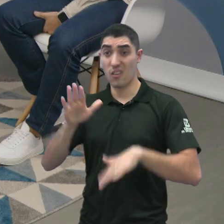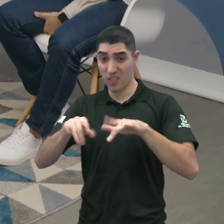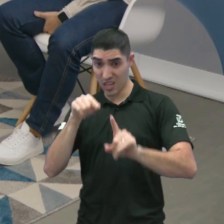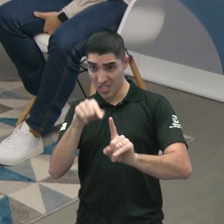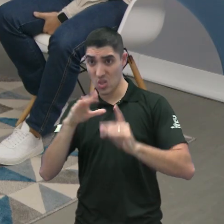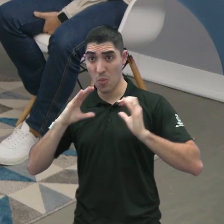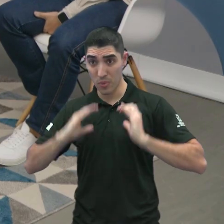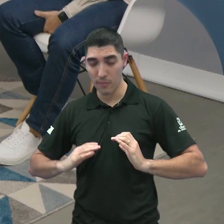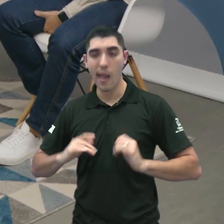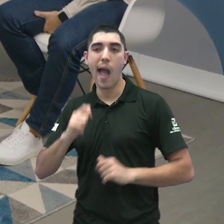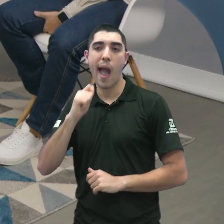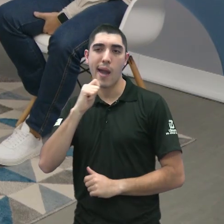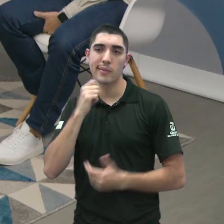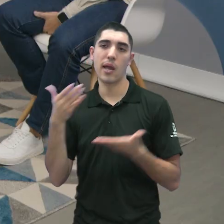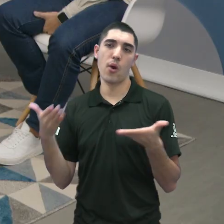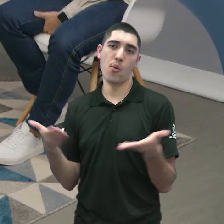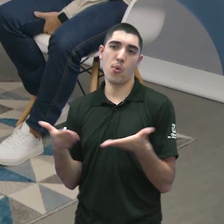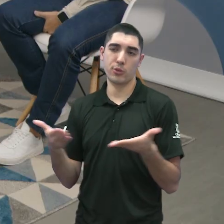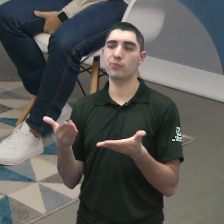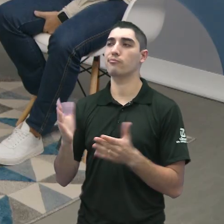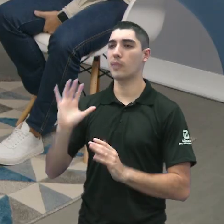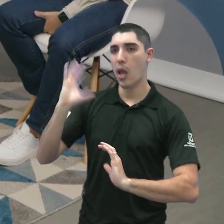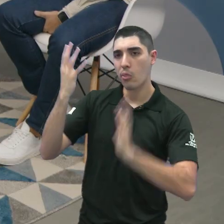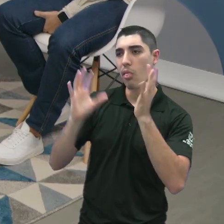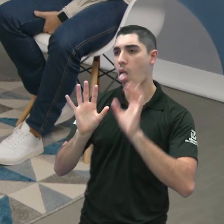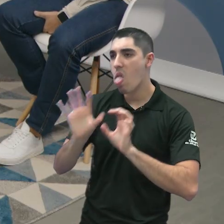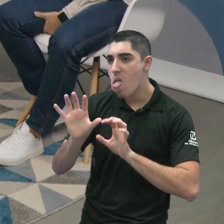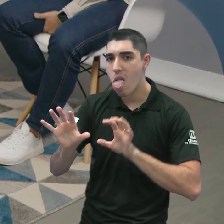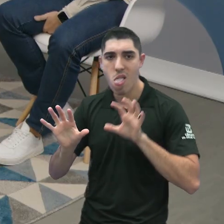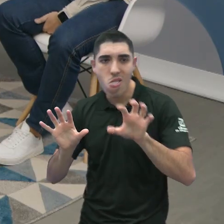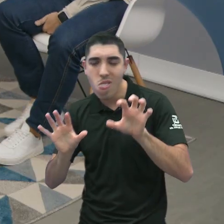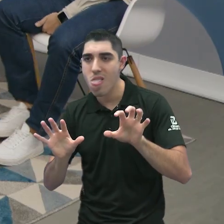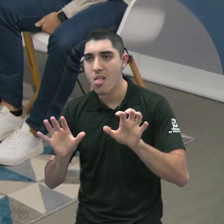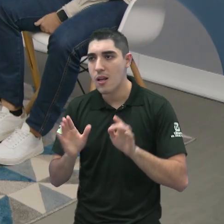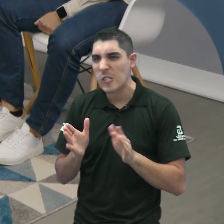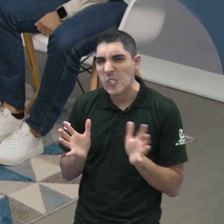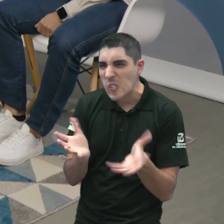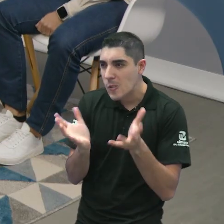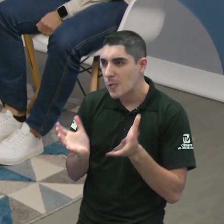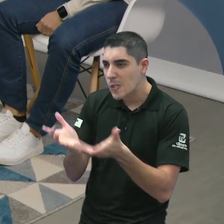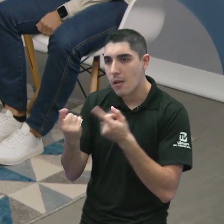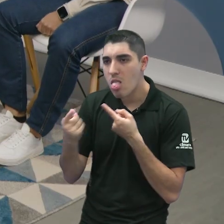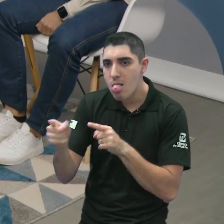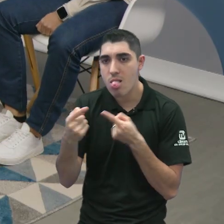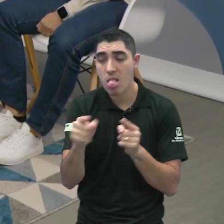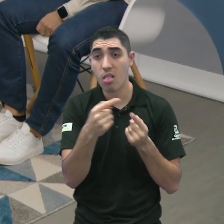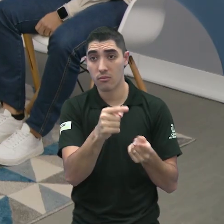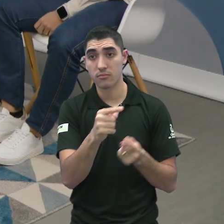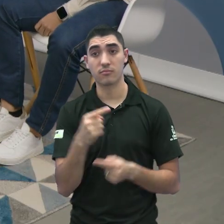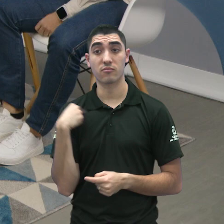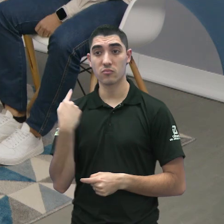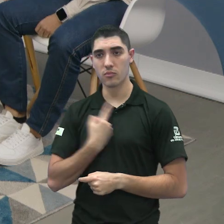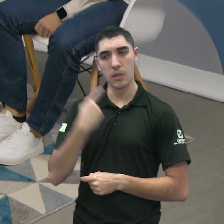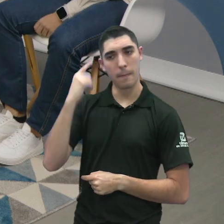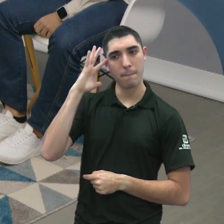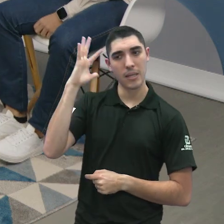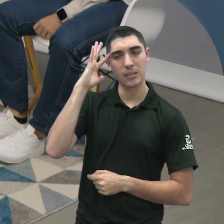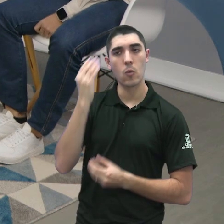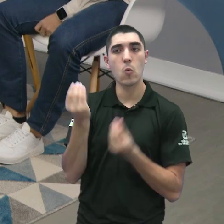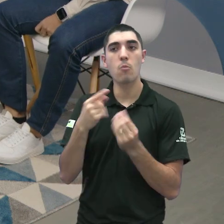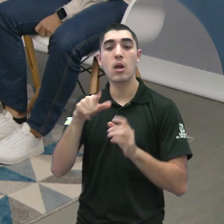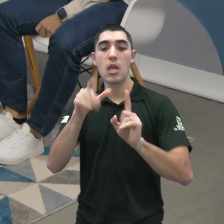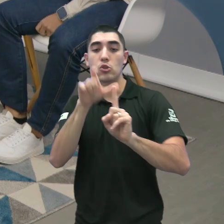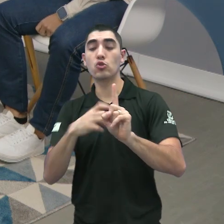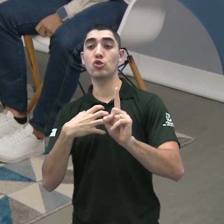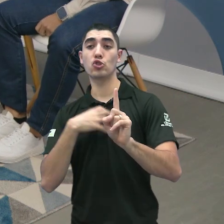nós repetimos nas nossas convivências, nas nossas posturas e nas nossas expectativas sobre o padrão masculino.